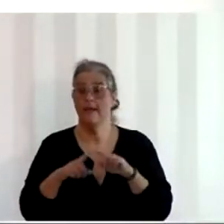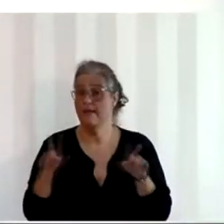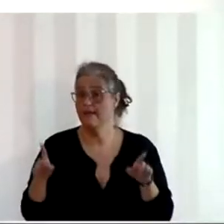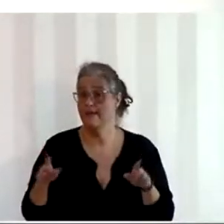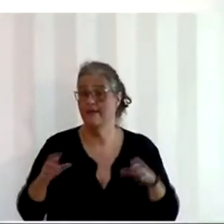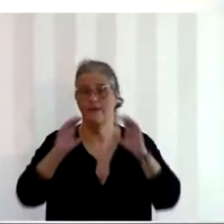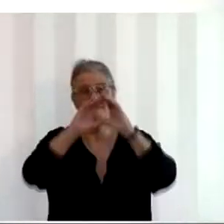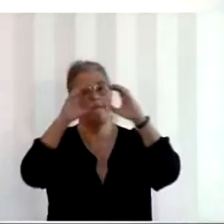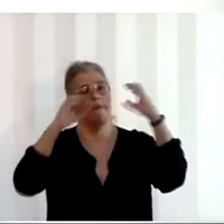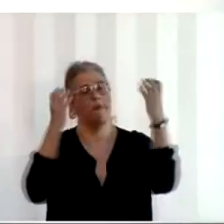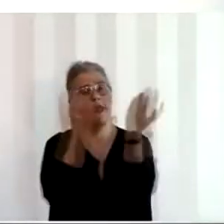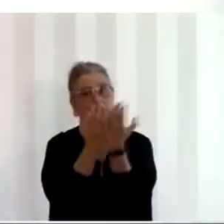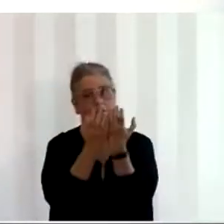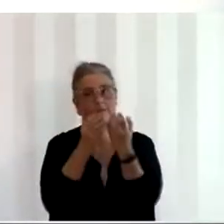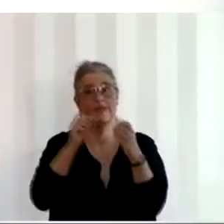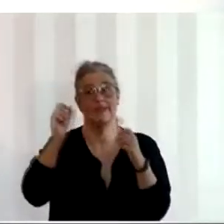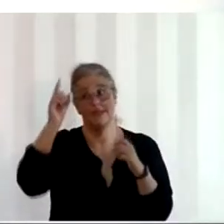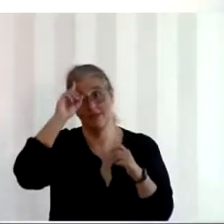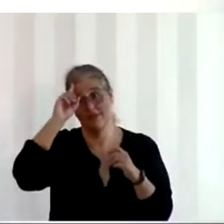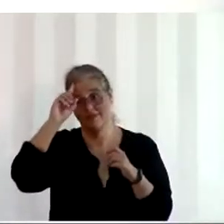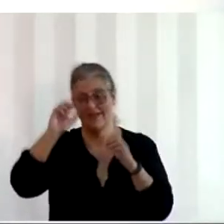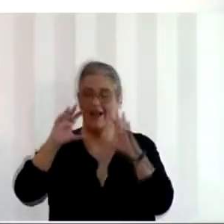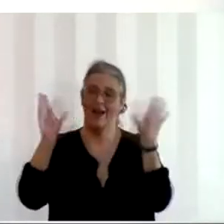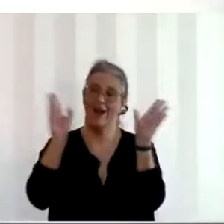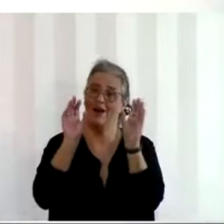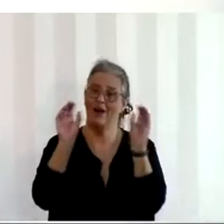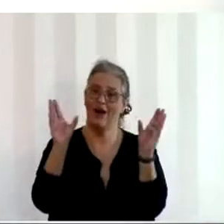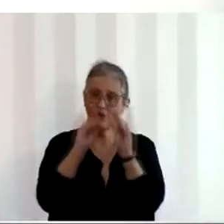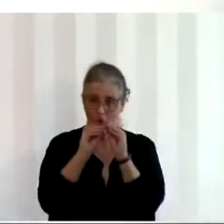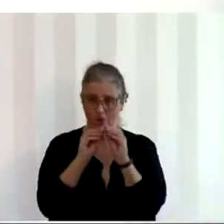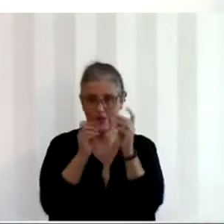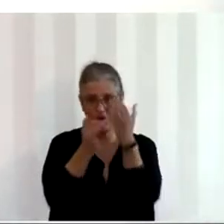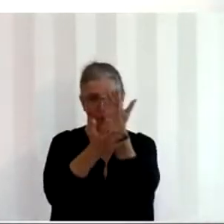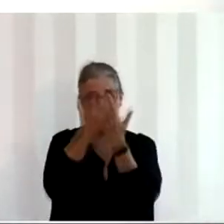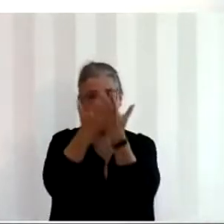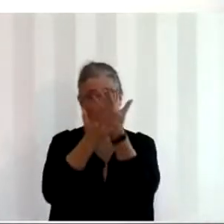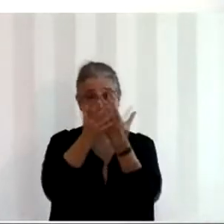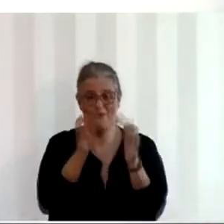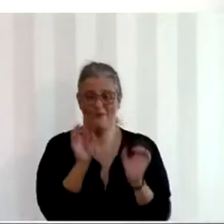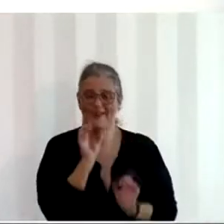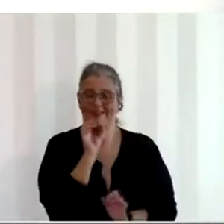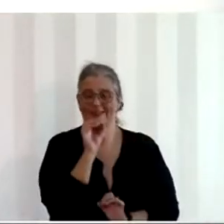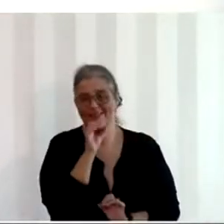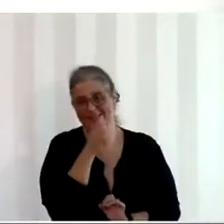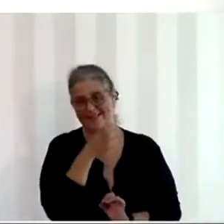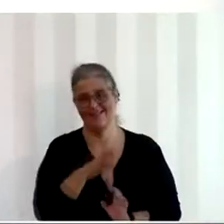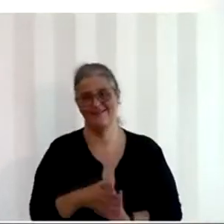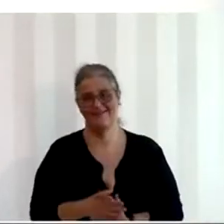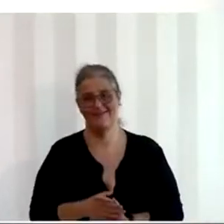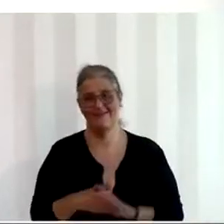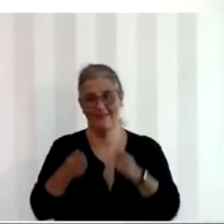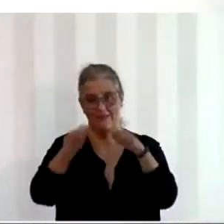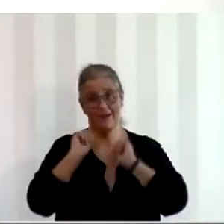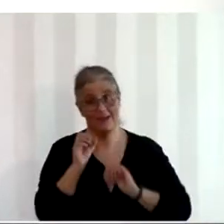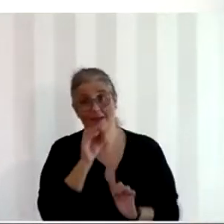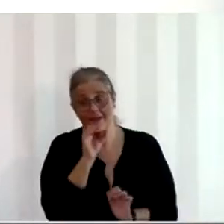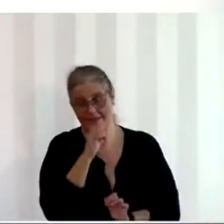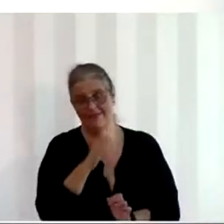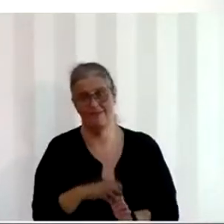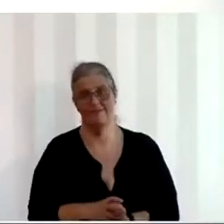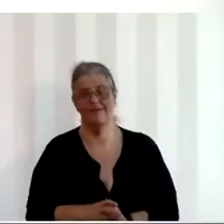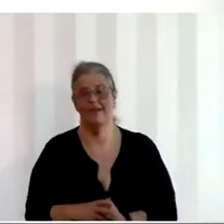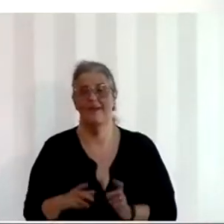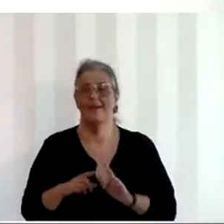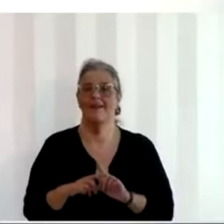Durante o dia, uma coluna de nuvem, durante a noite, uma coluna de fogo. Então eu fico imaginando, irmãos, com a permissão de